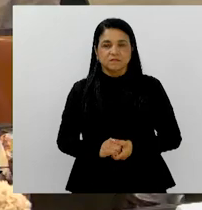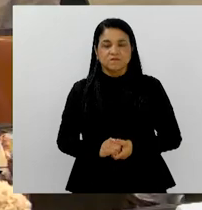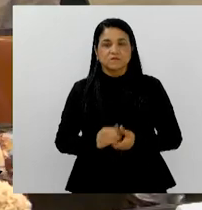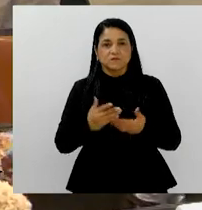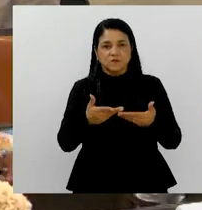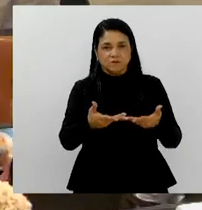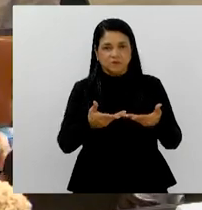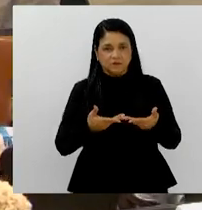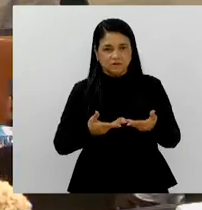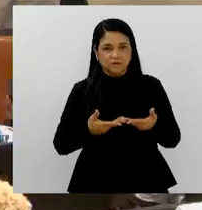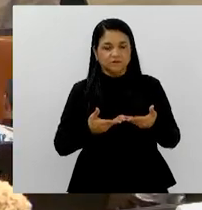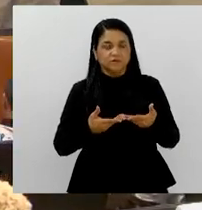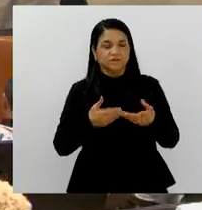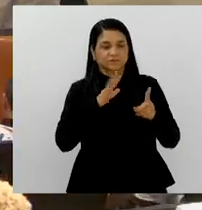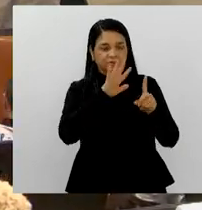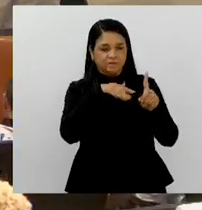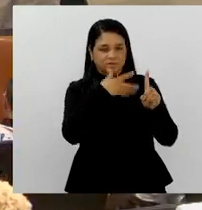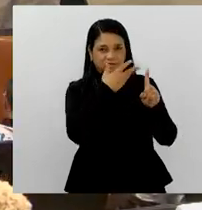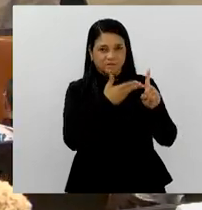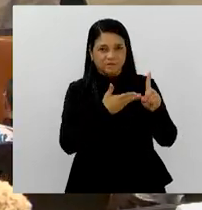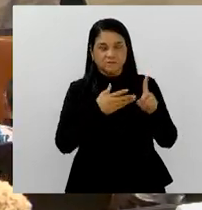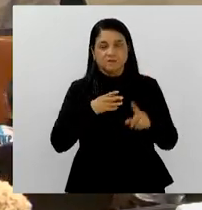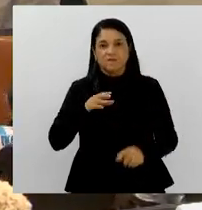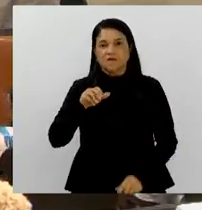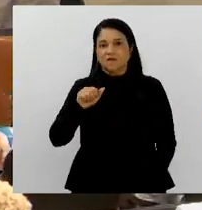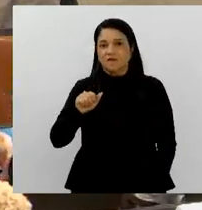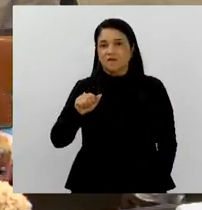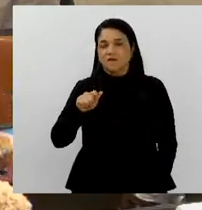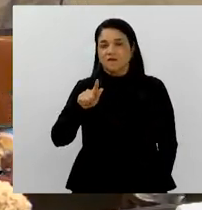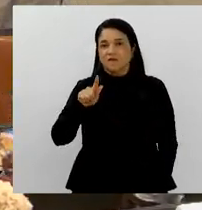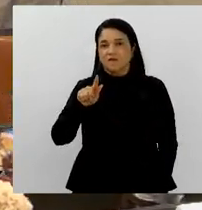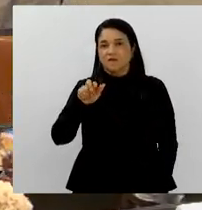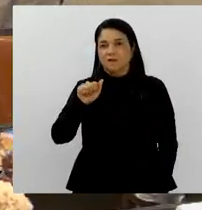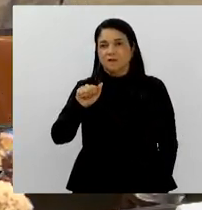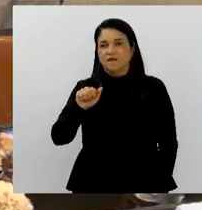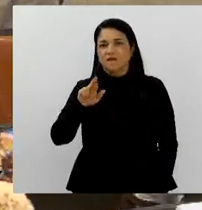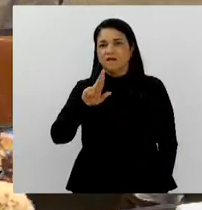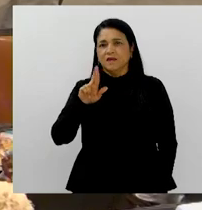Convidamos o próximo agraciado, a garagem delas.